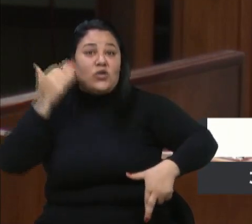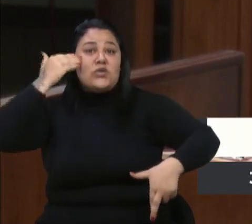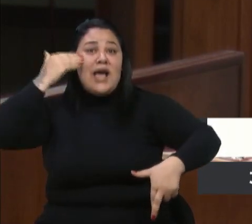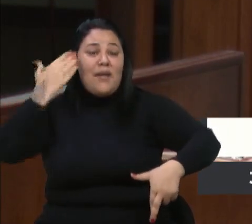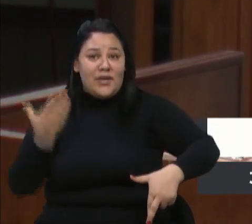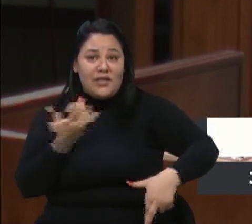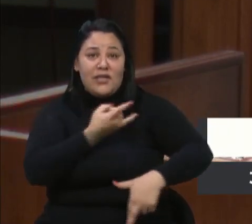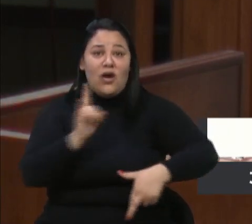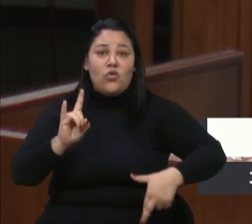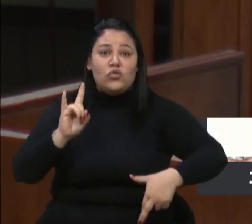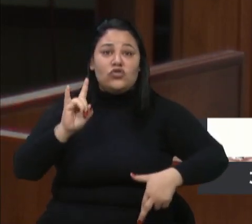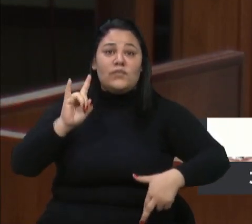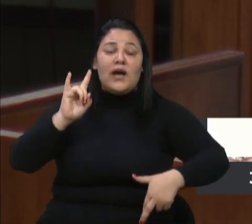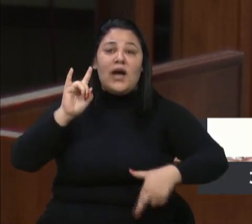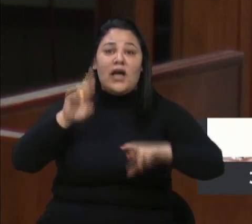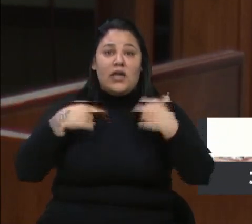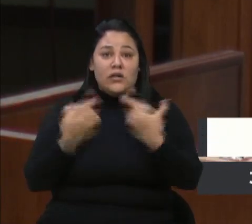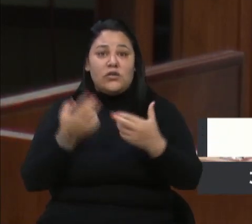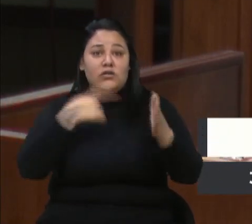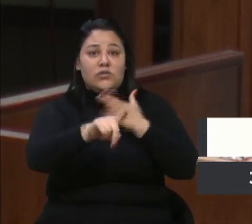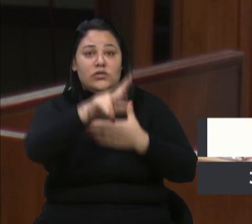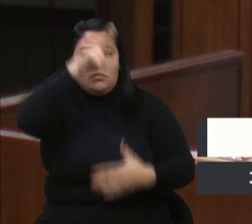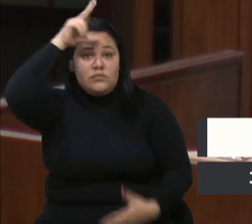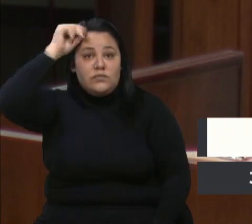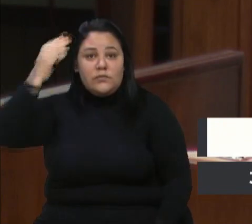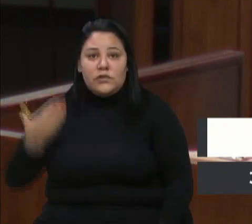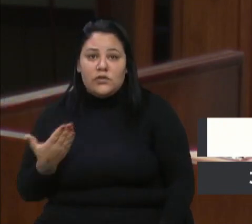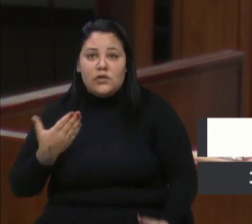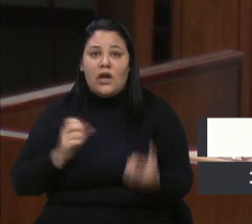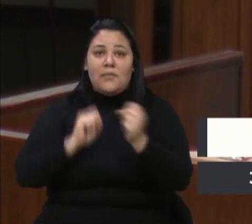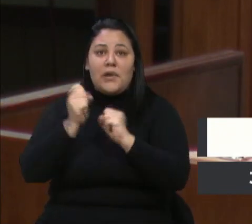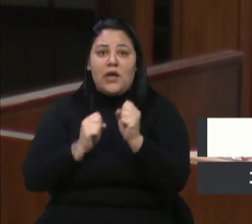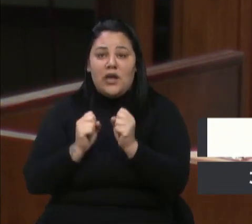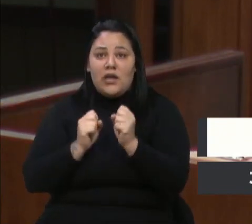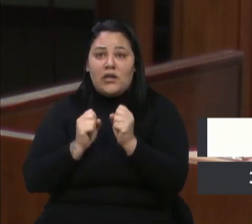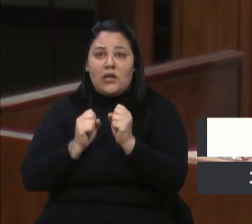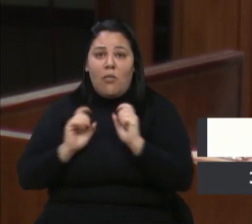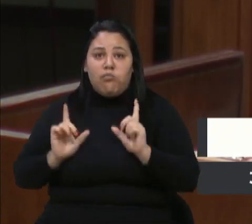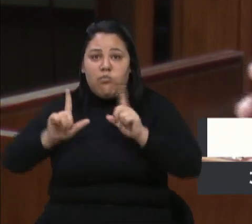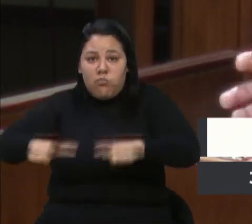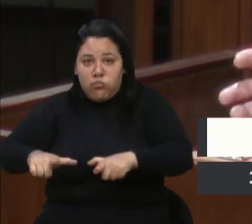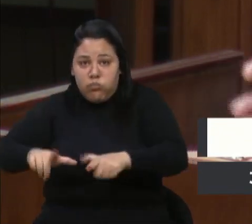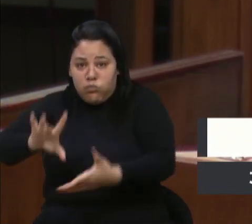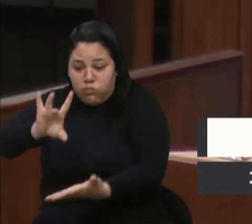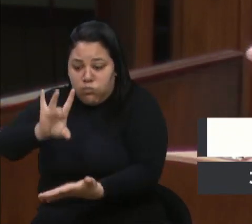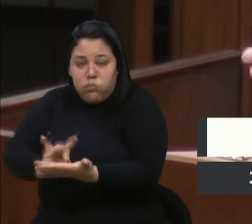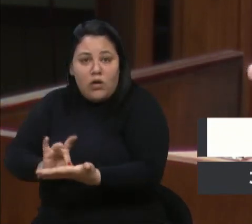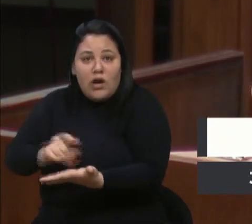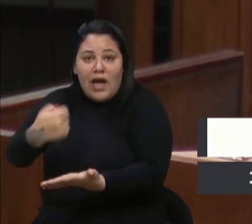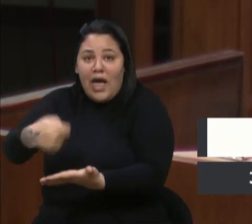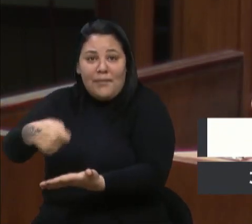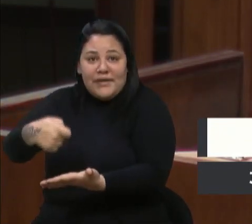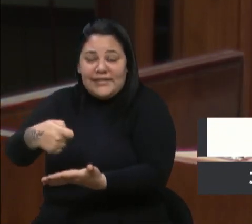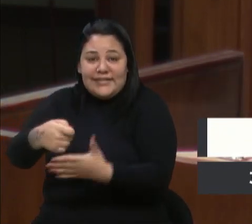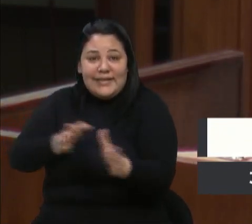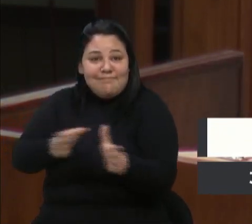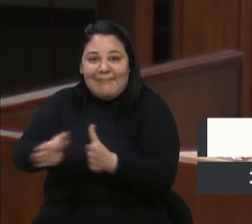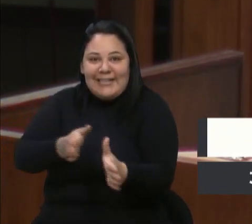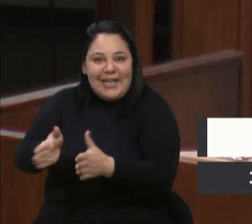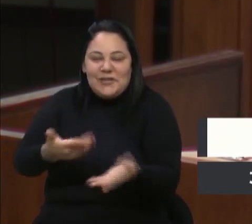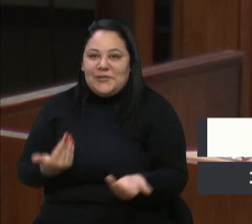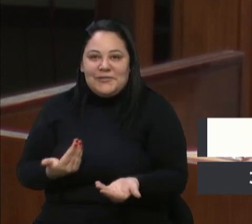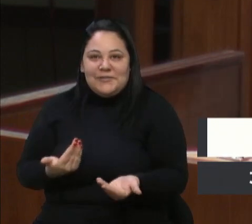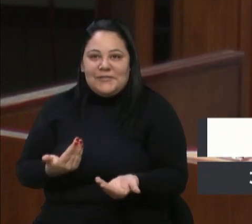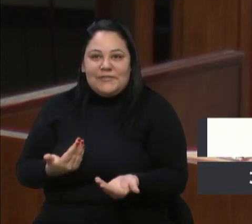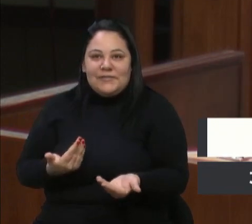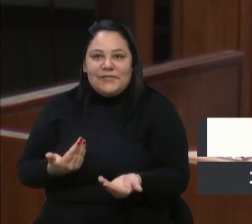reunião, nós questionamos o prefeito. As empresas chegam, elas precisam dar contrapartida a